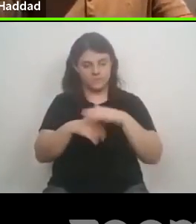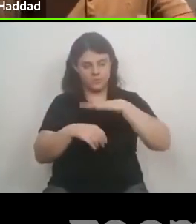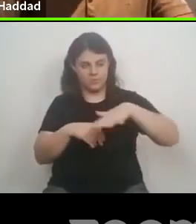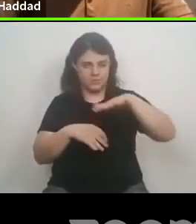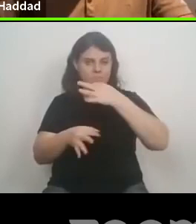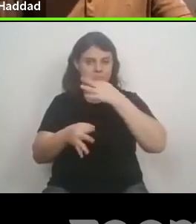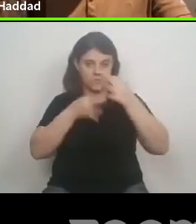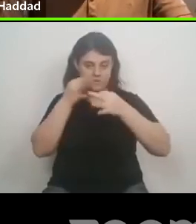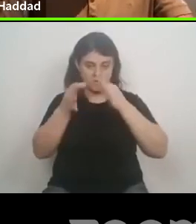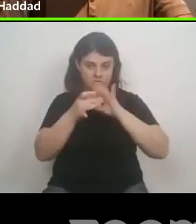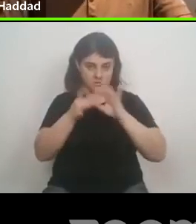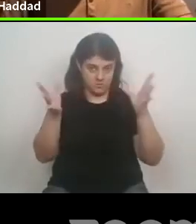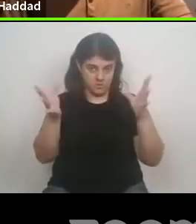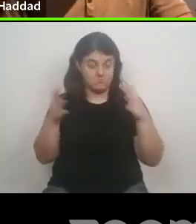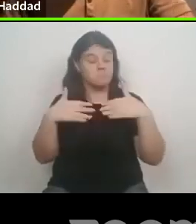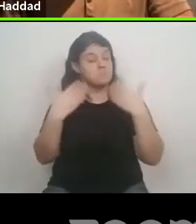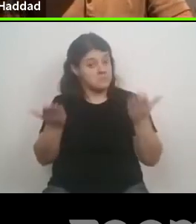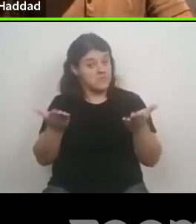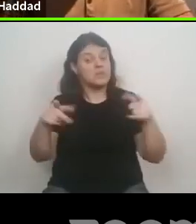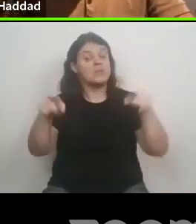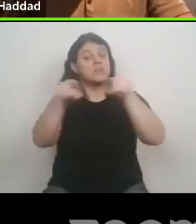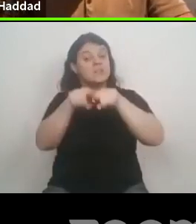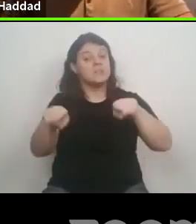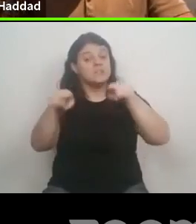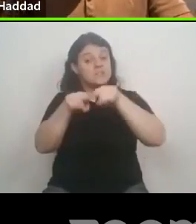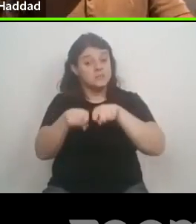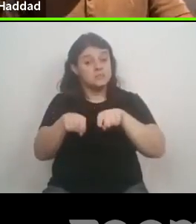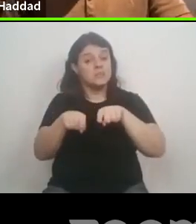Então, seria também uma forma